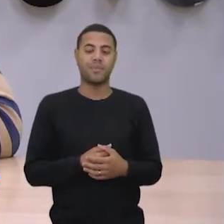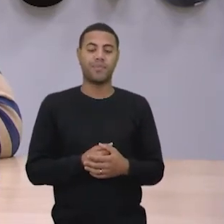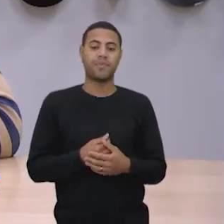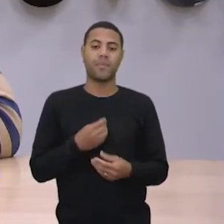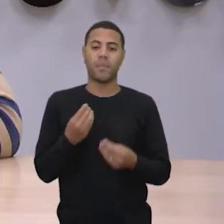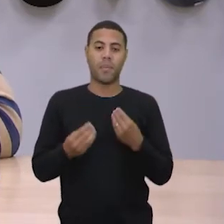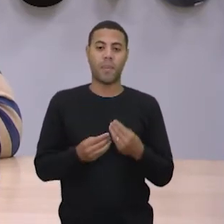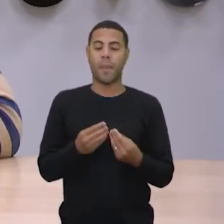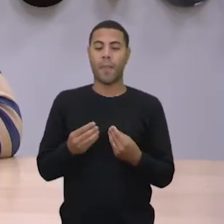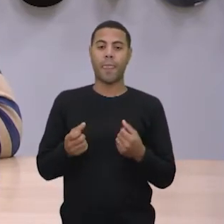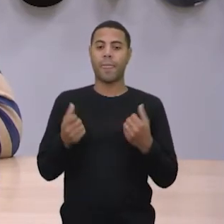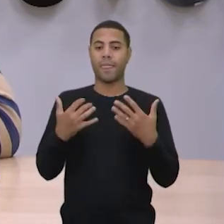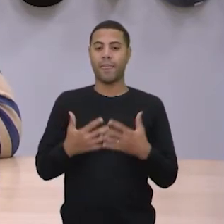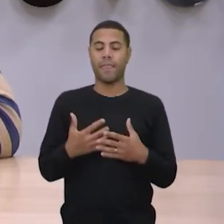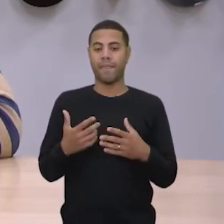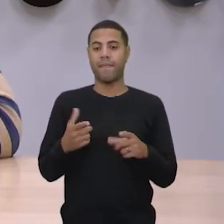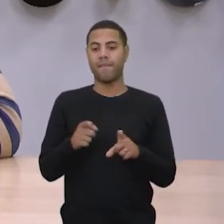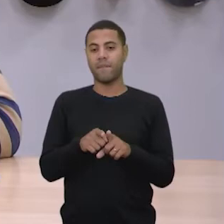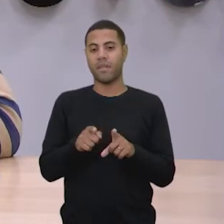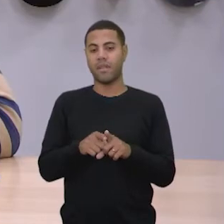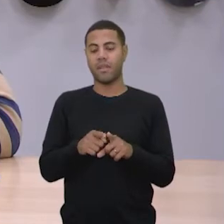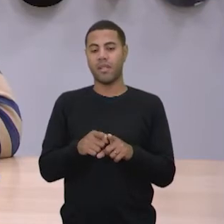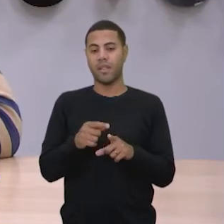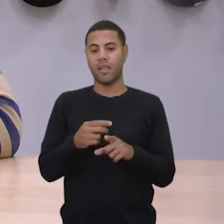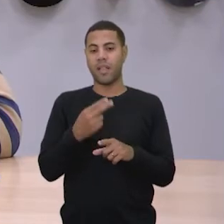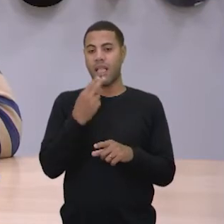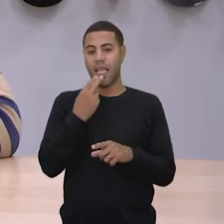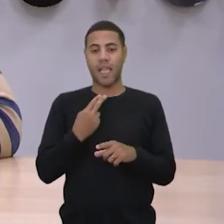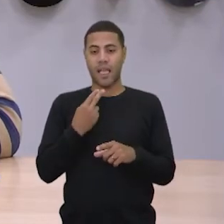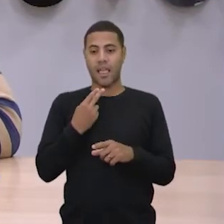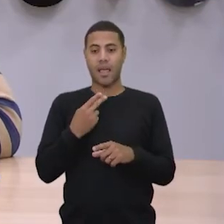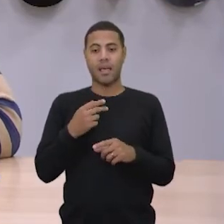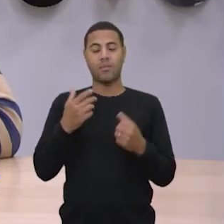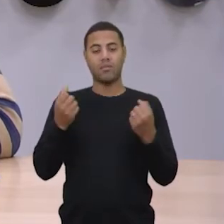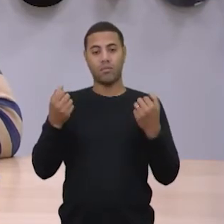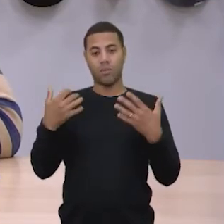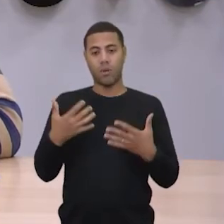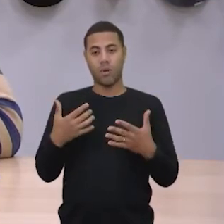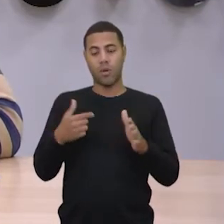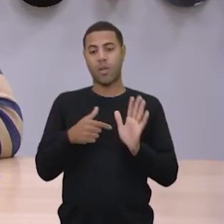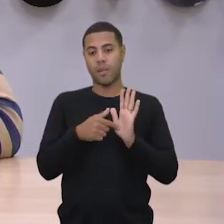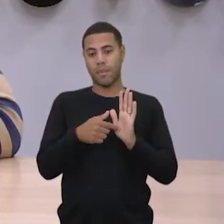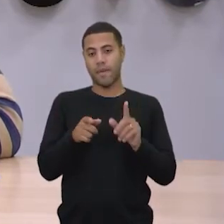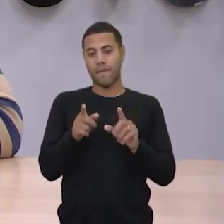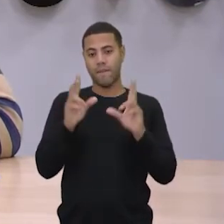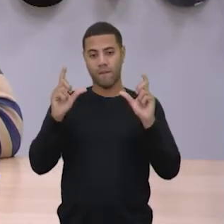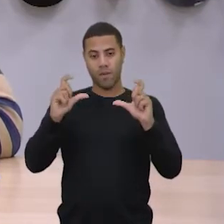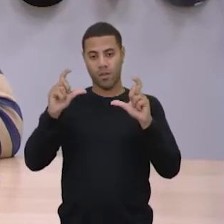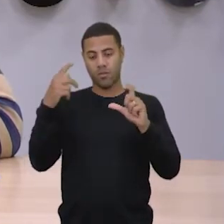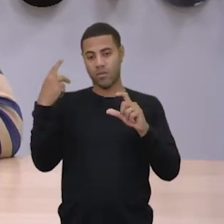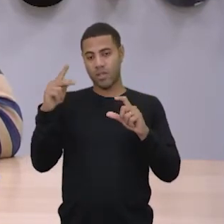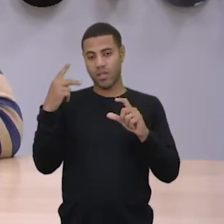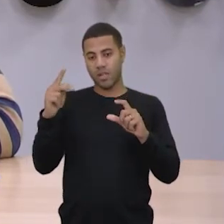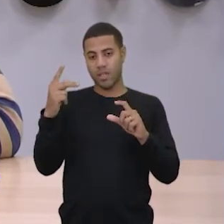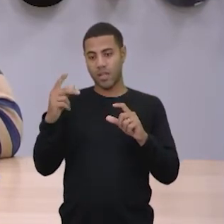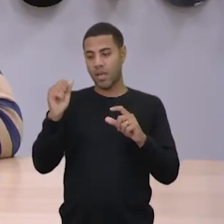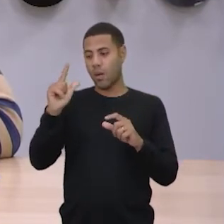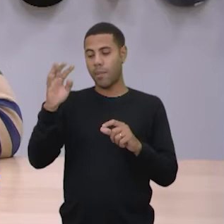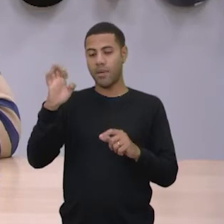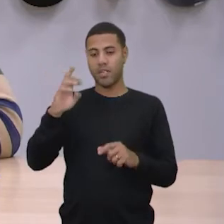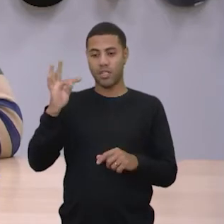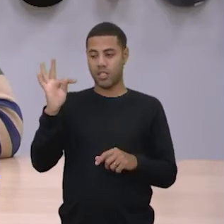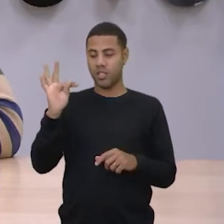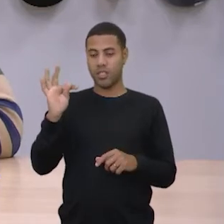teorias, polêmico, anotava, tem até uma foto icônica do escritório dele, né, tirada no dia seguinte